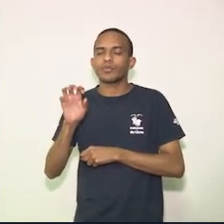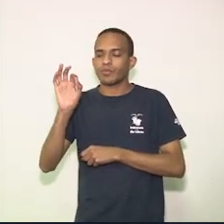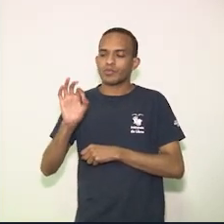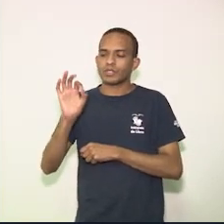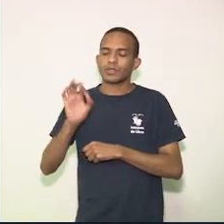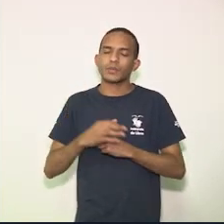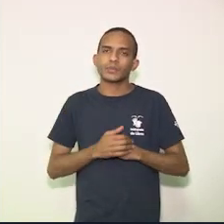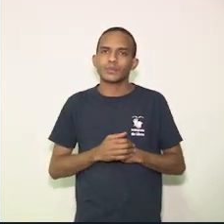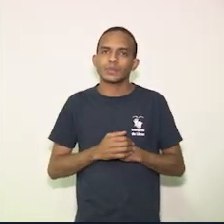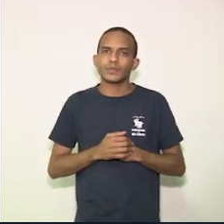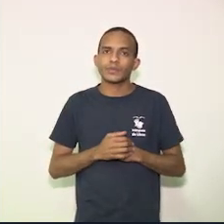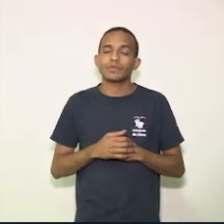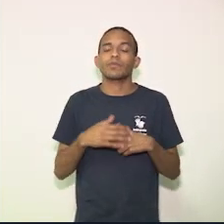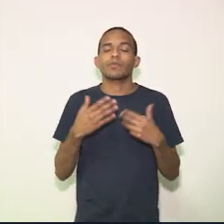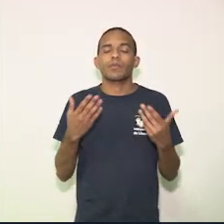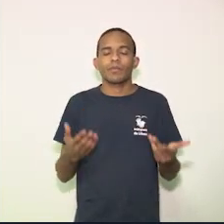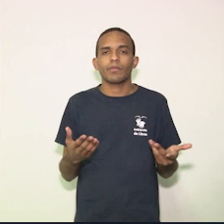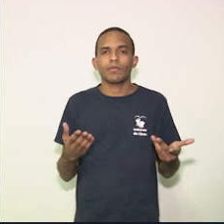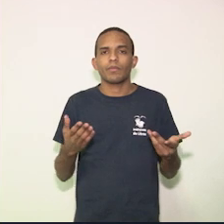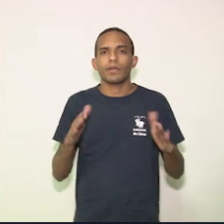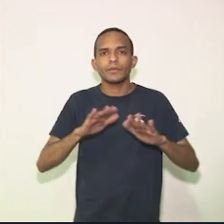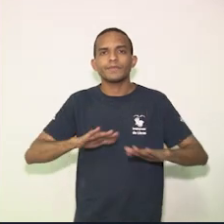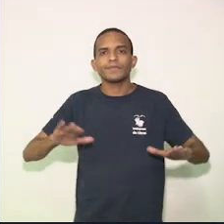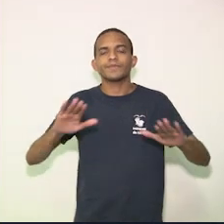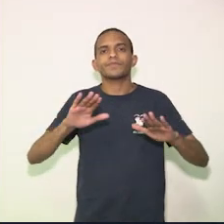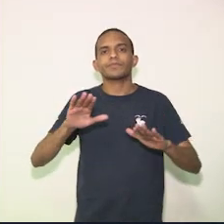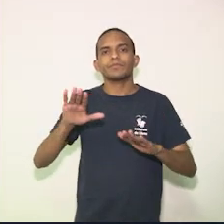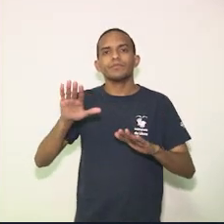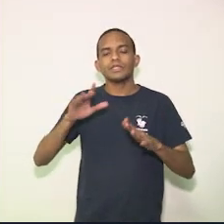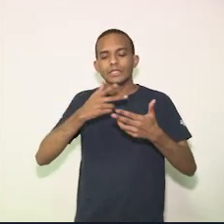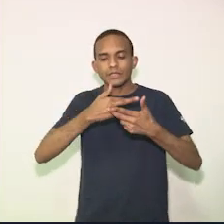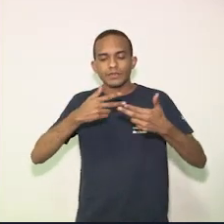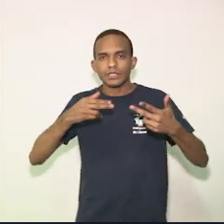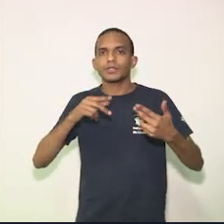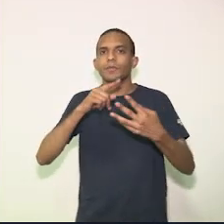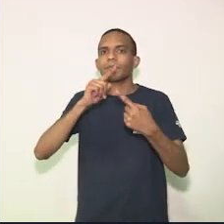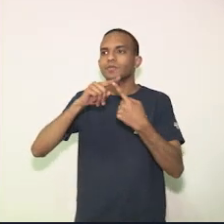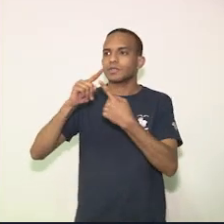50,5%. Sendo desse universo,